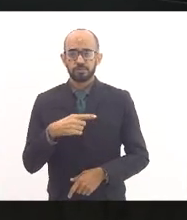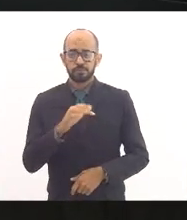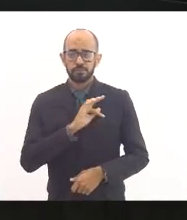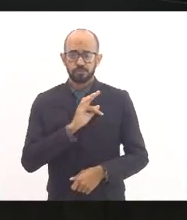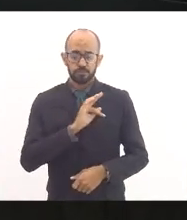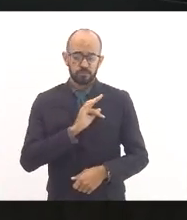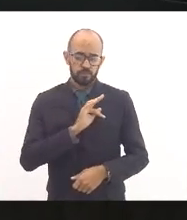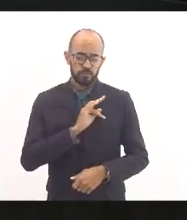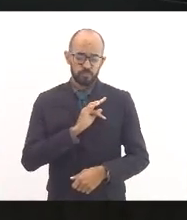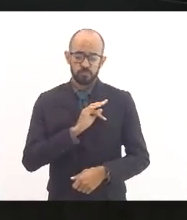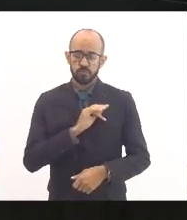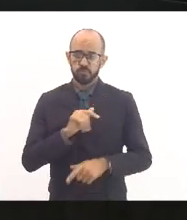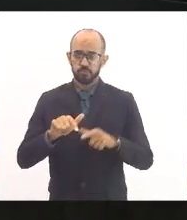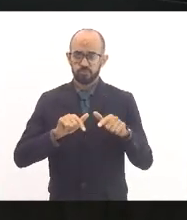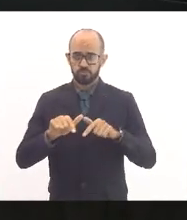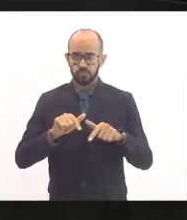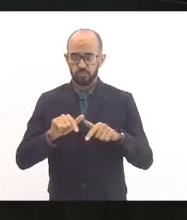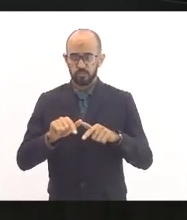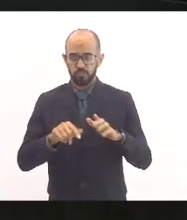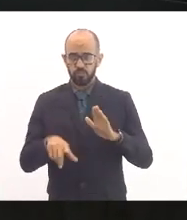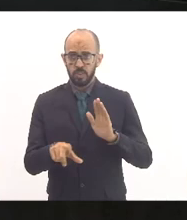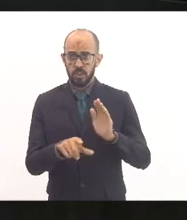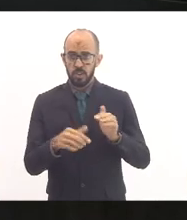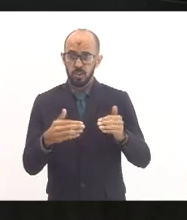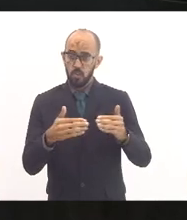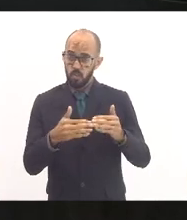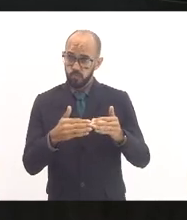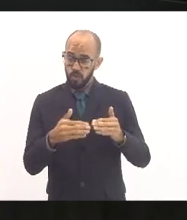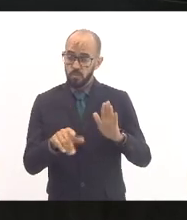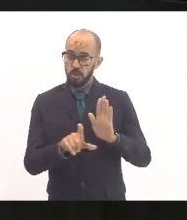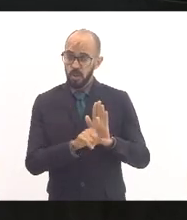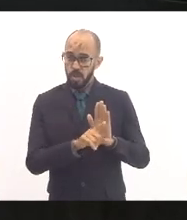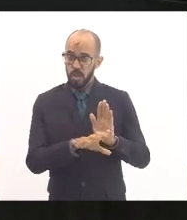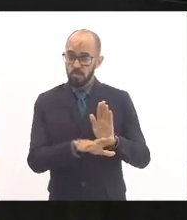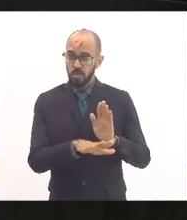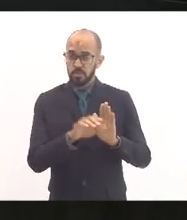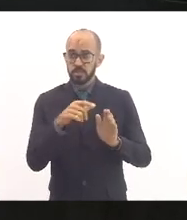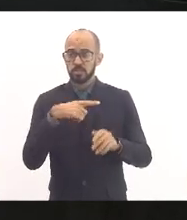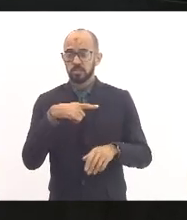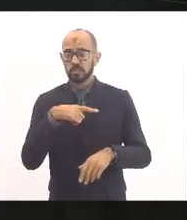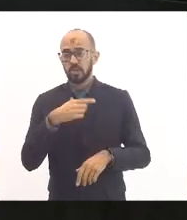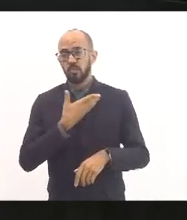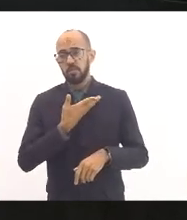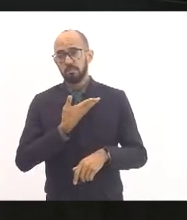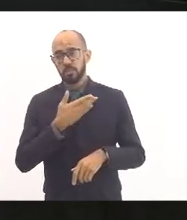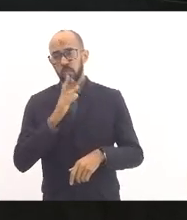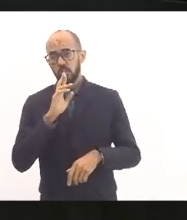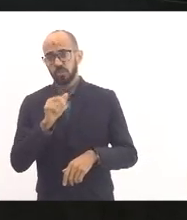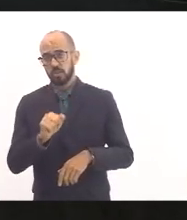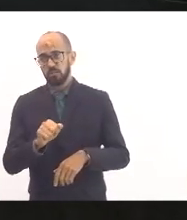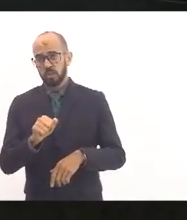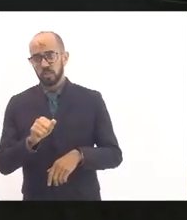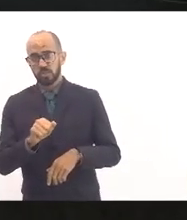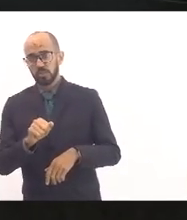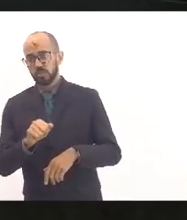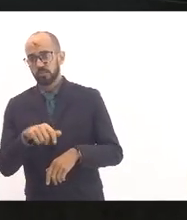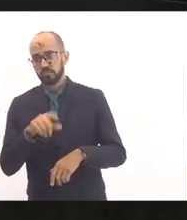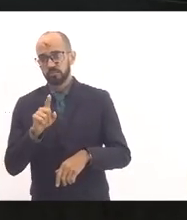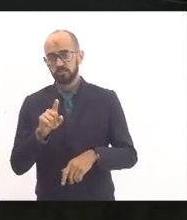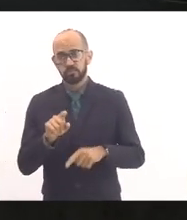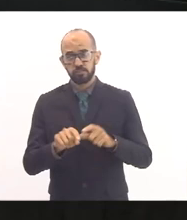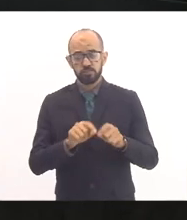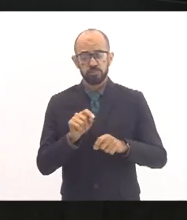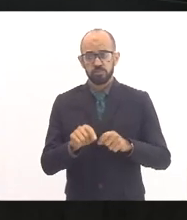compondo a feitura da lei orgânica nós temos aqui é um amigo que é o Rodrigo Amorim que